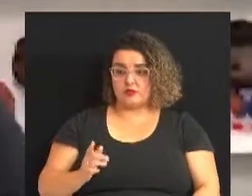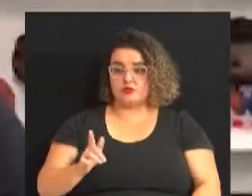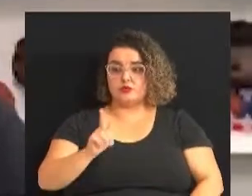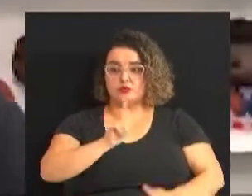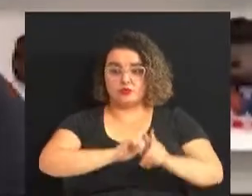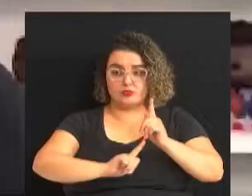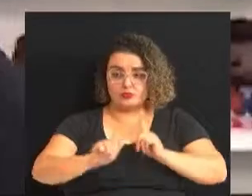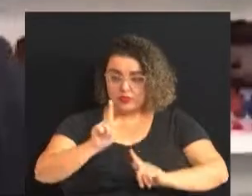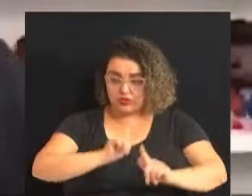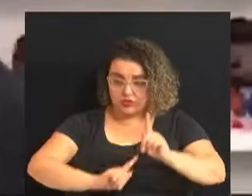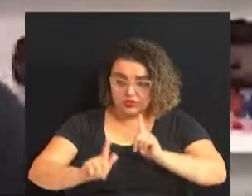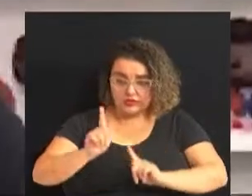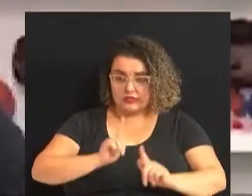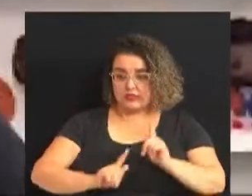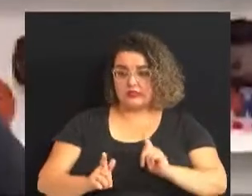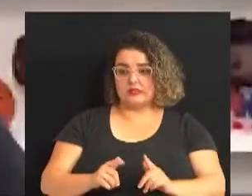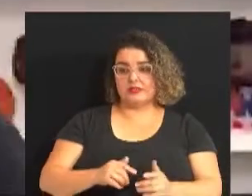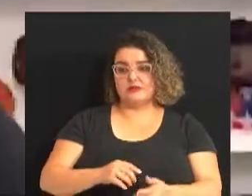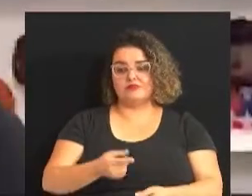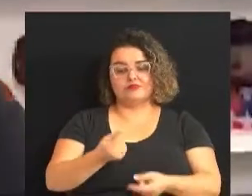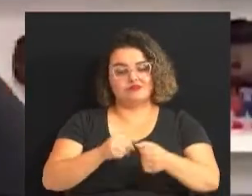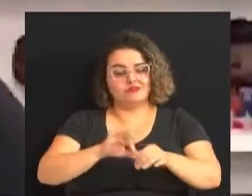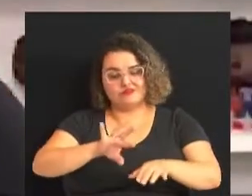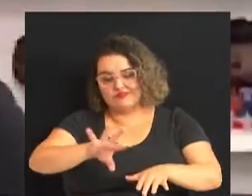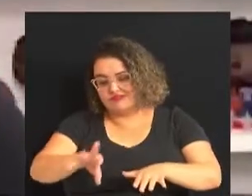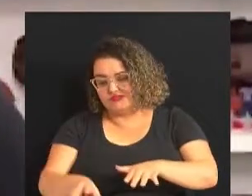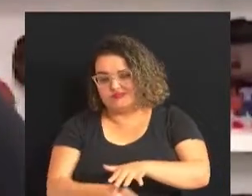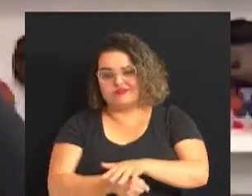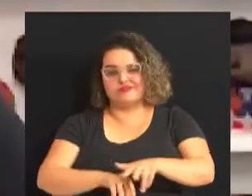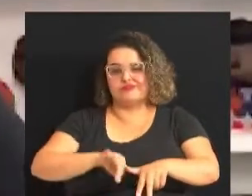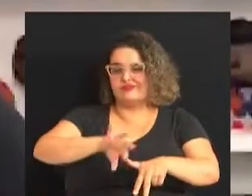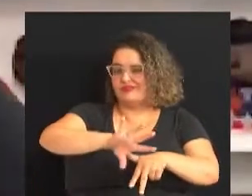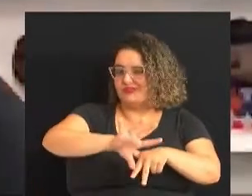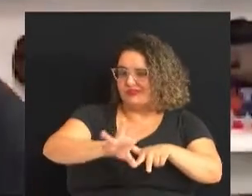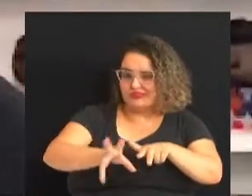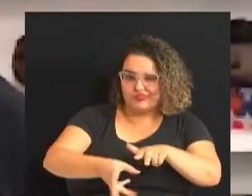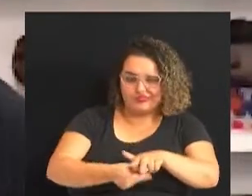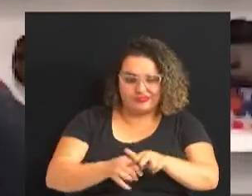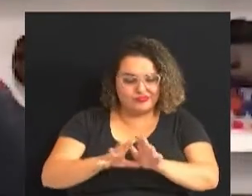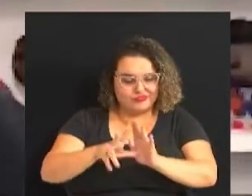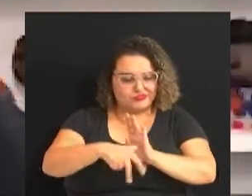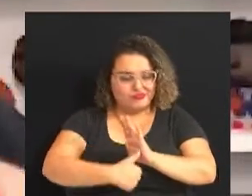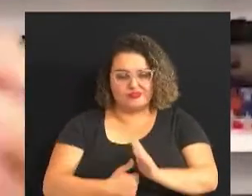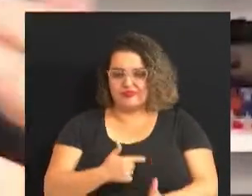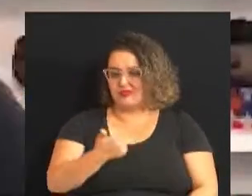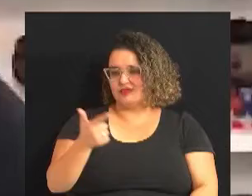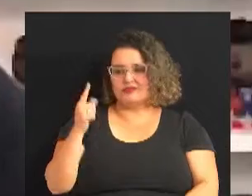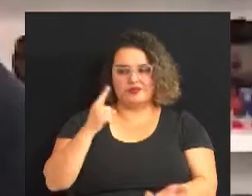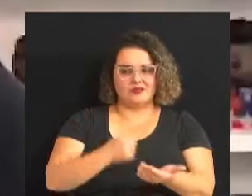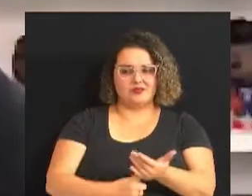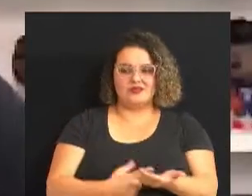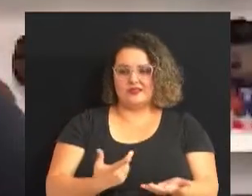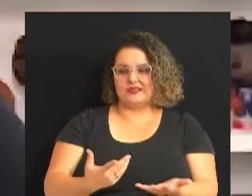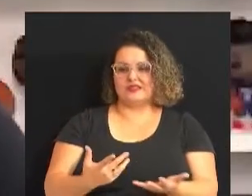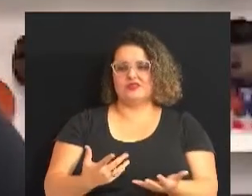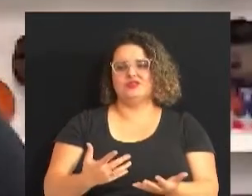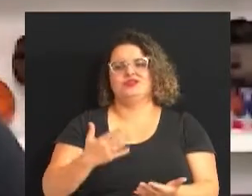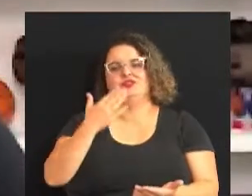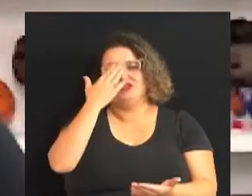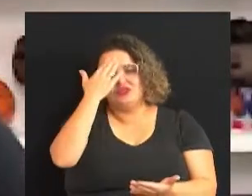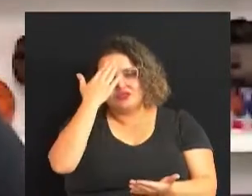de que teve muito desvio de verba, não teve o comprometimento de abraçar